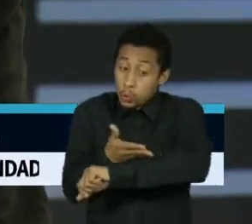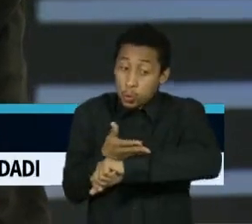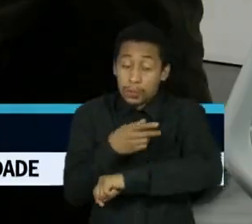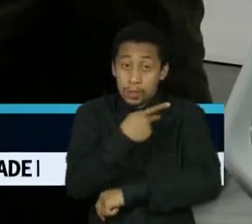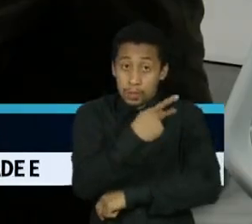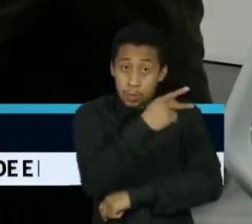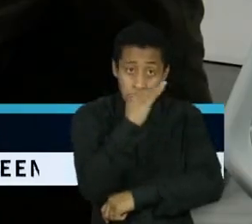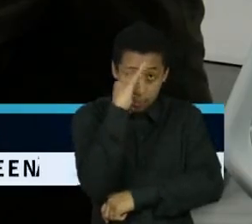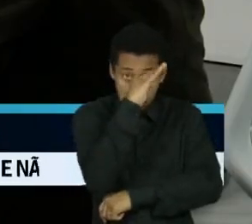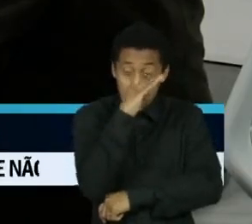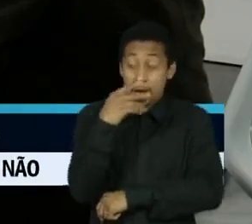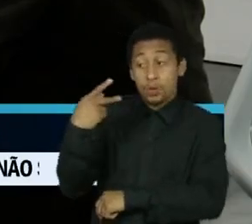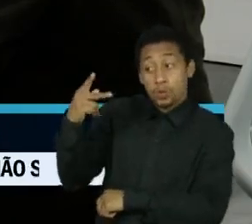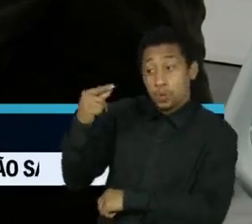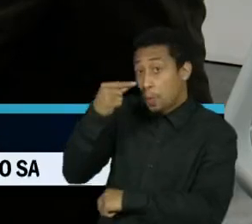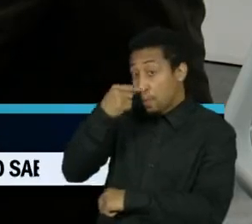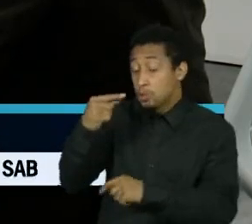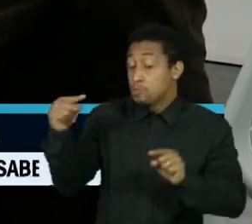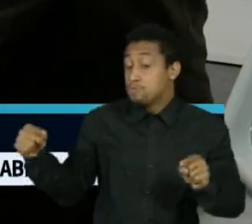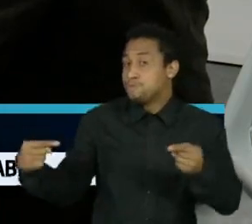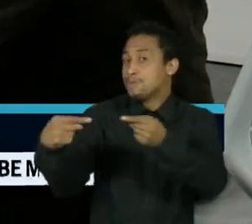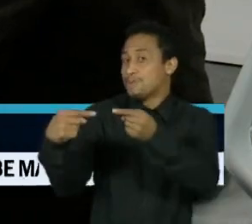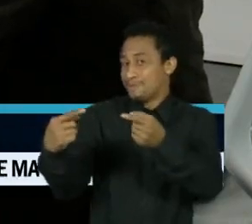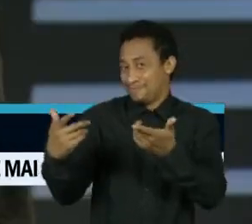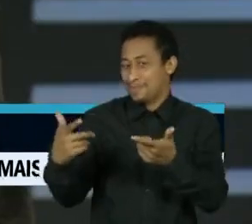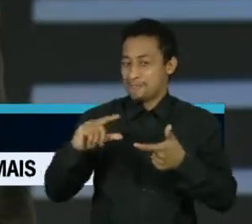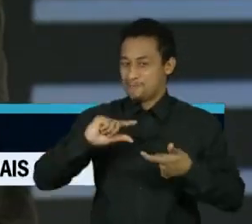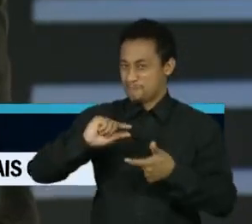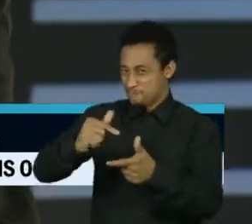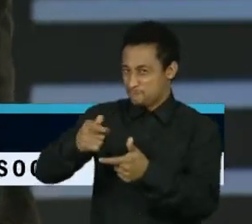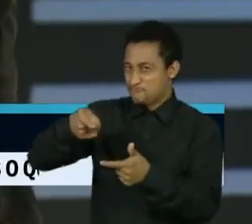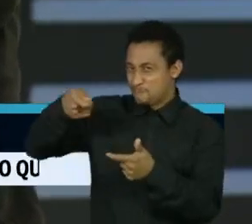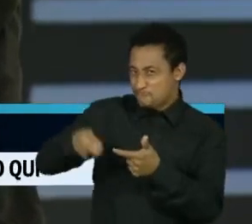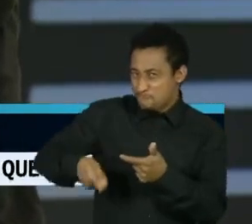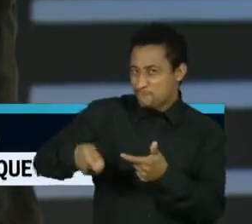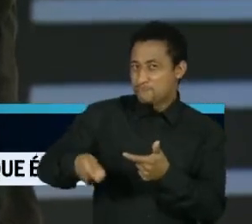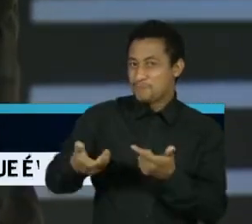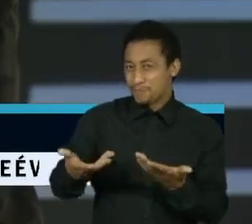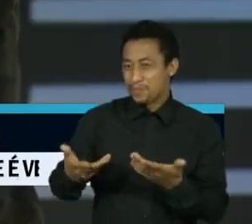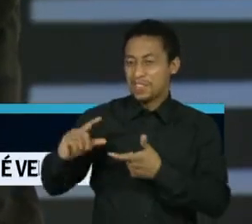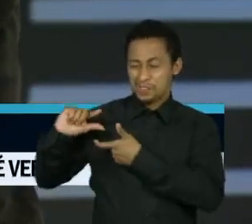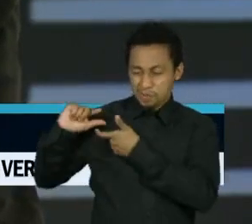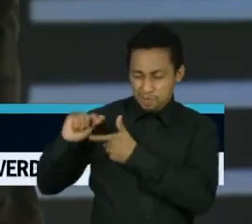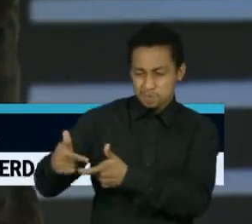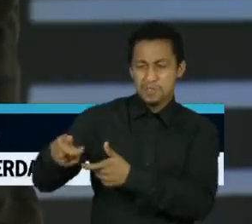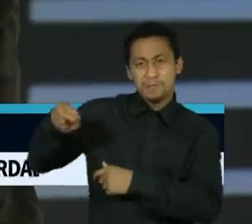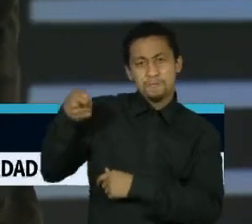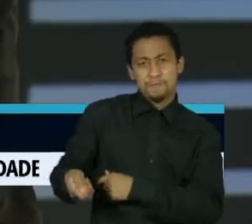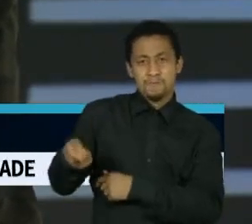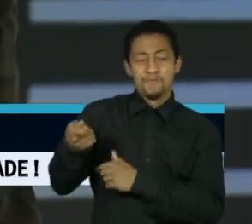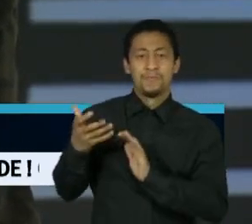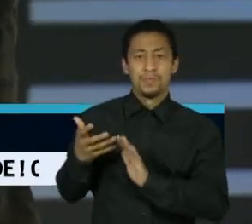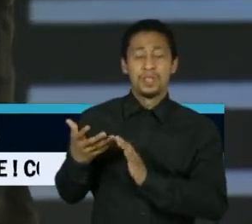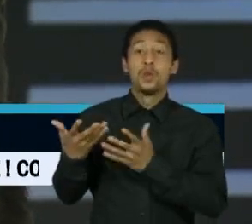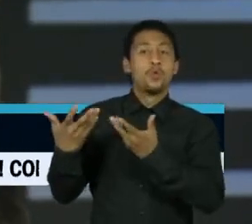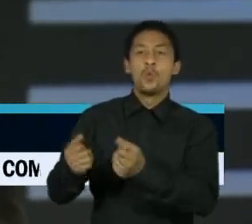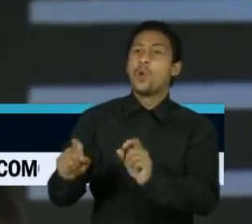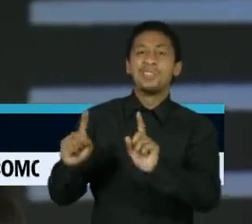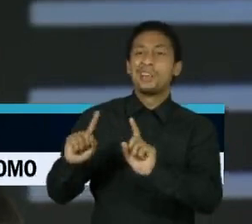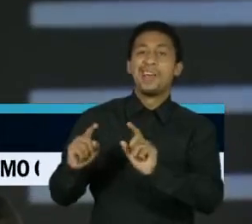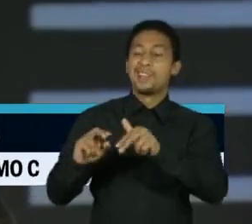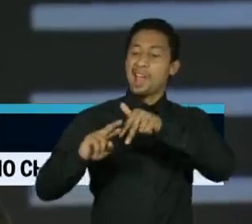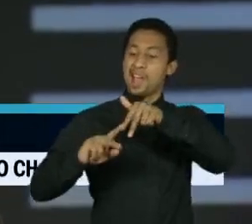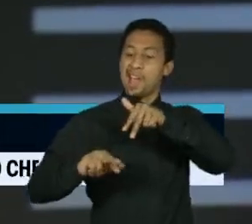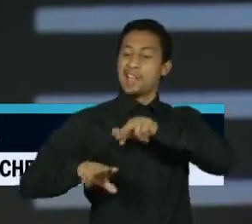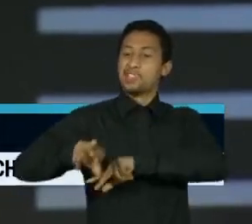né? Há uma convergência no sentido de recusar, digamos assim, formas que não